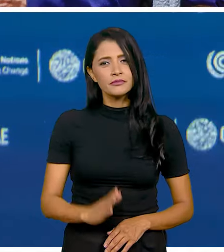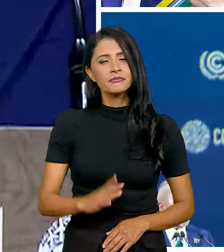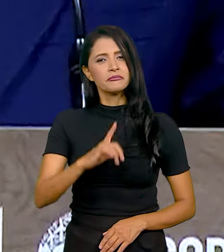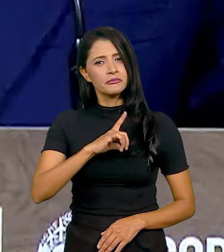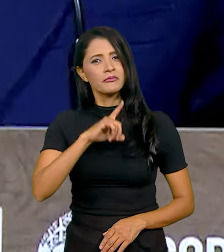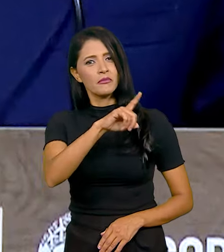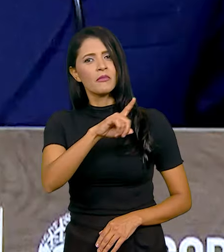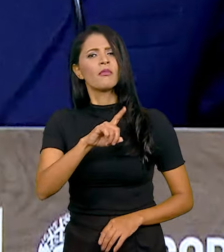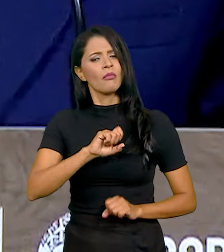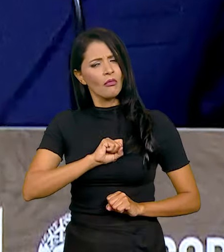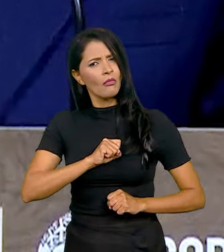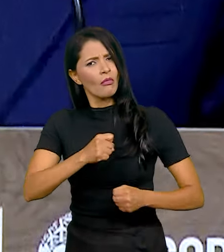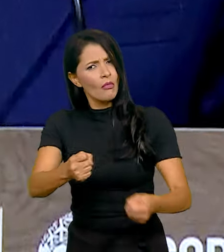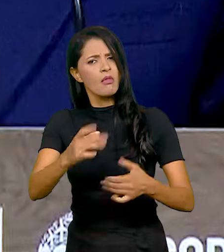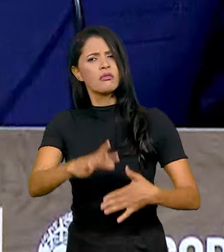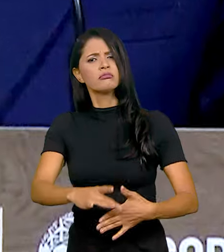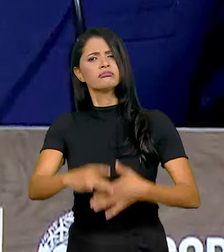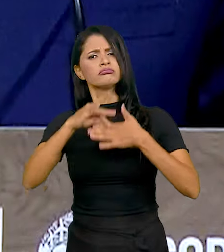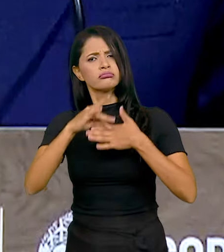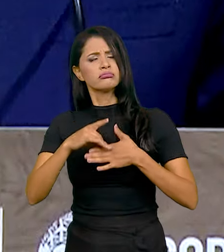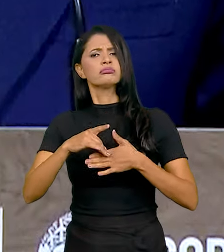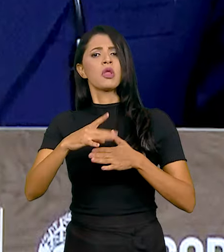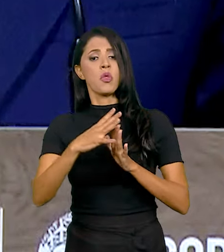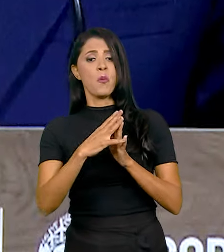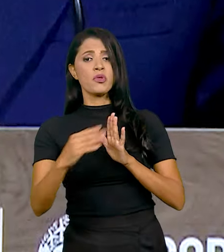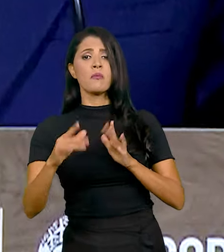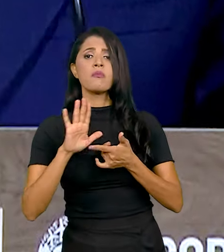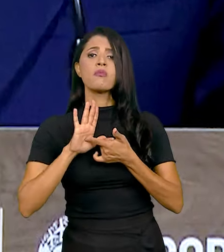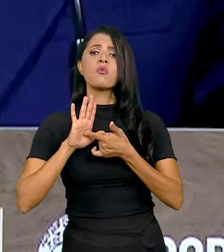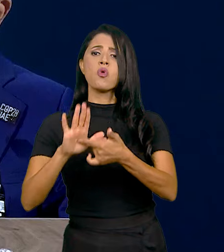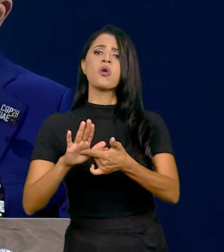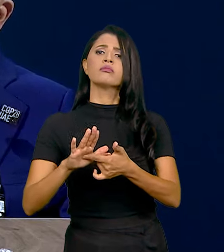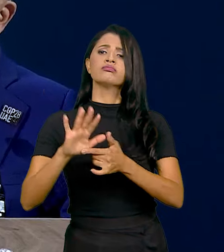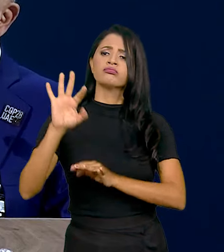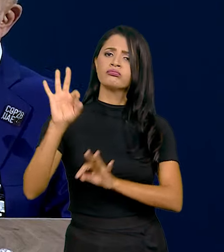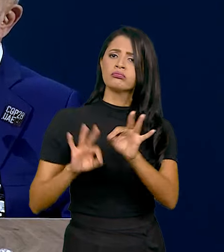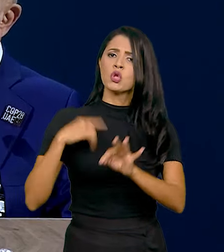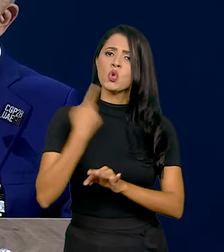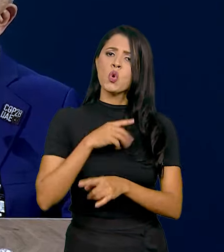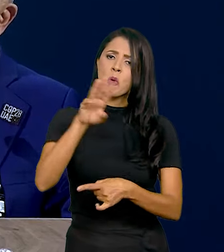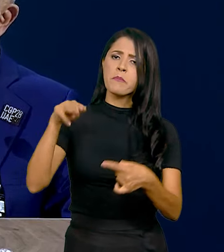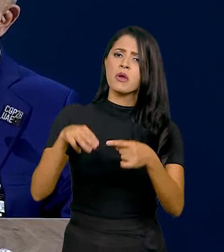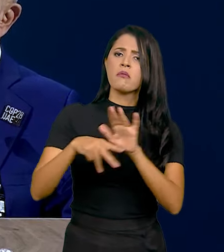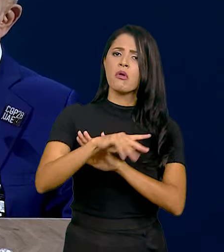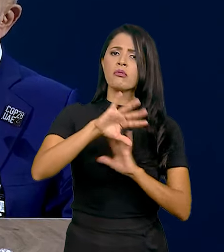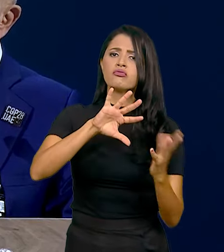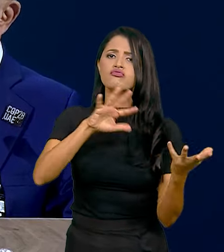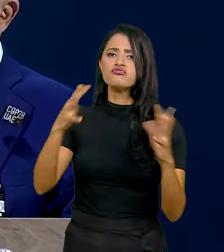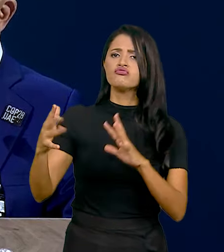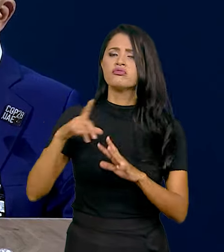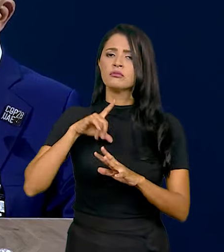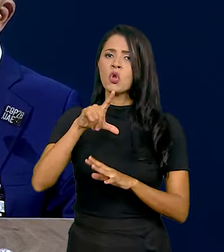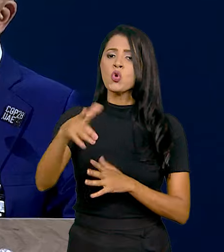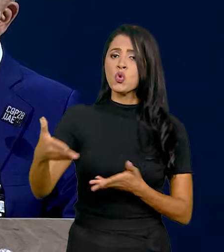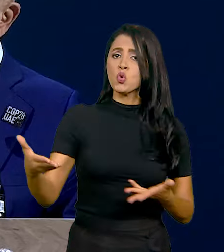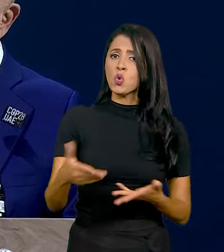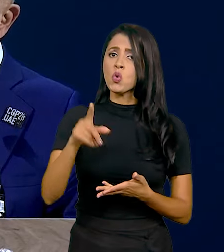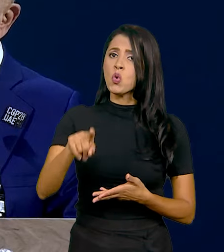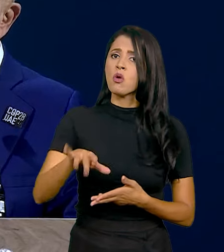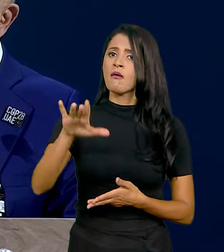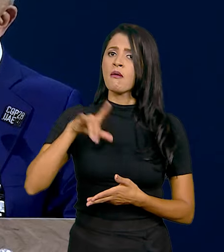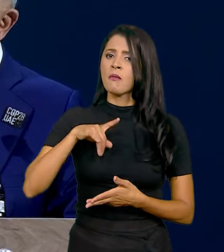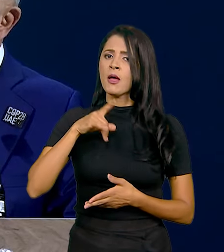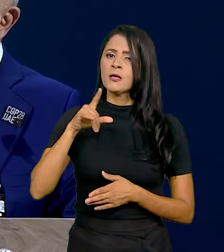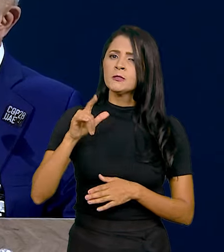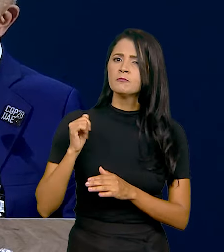O Brasil está disposto a liderar pelo exemplo. Ajustamos nossas metas climáticas, que são